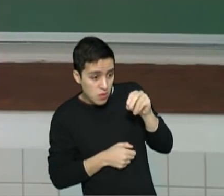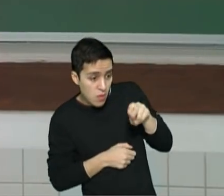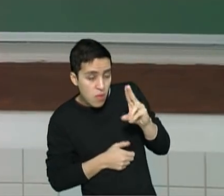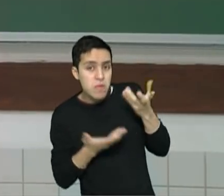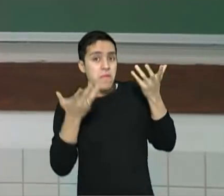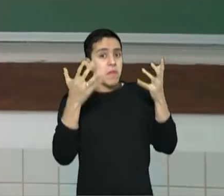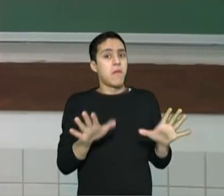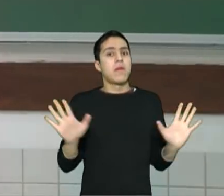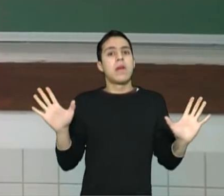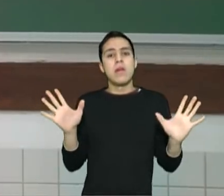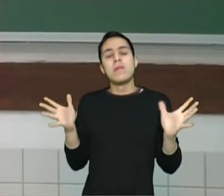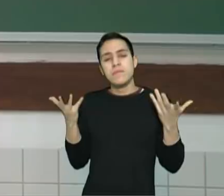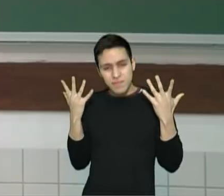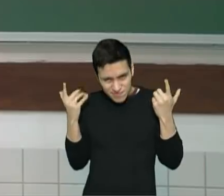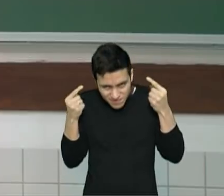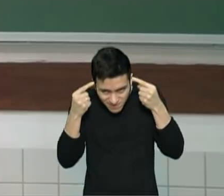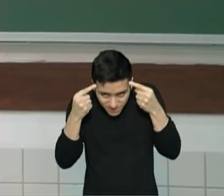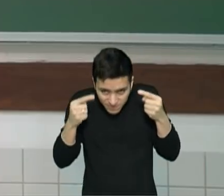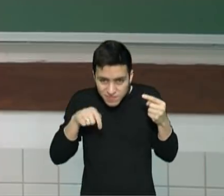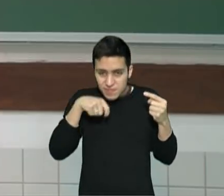essa estrutura